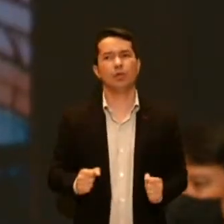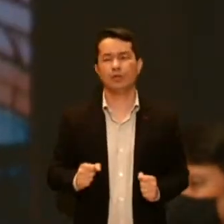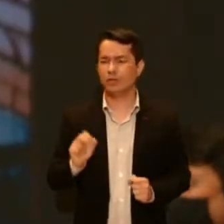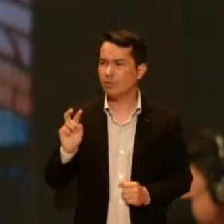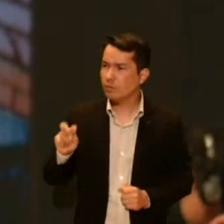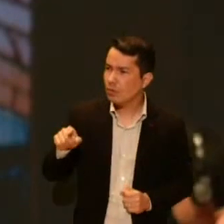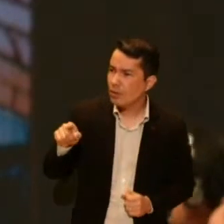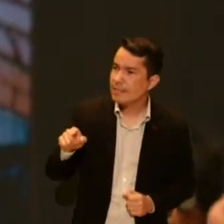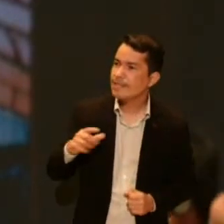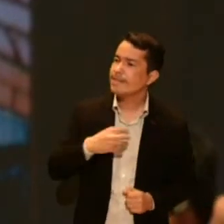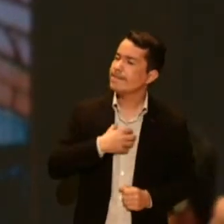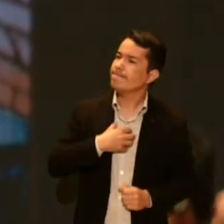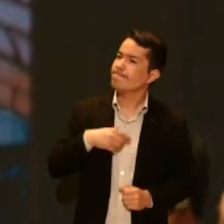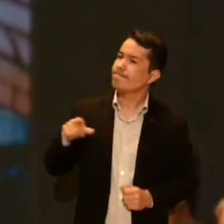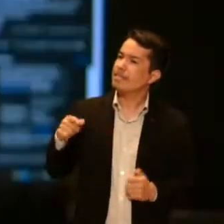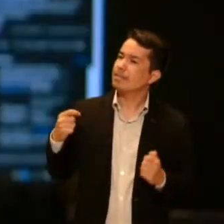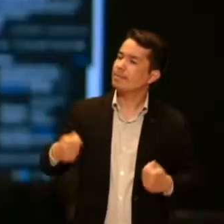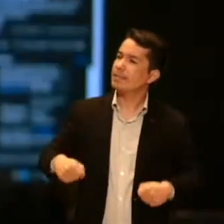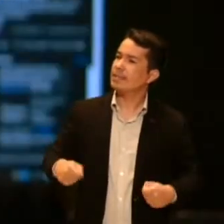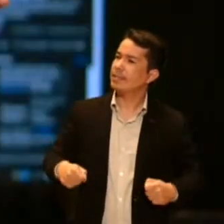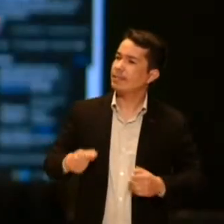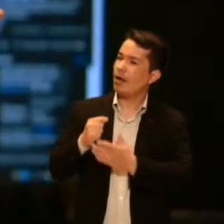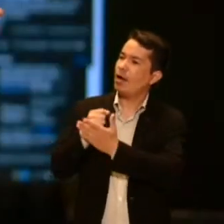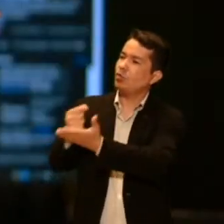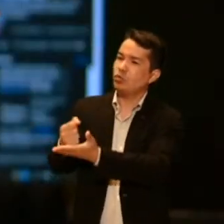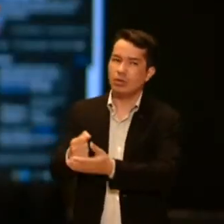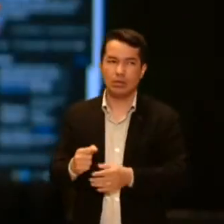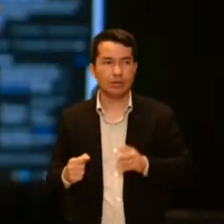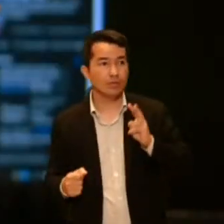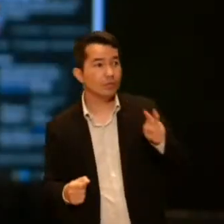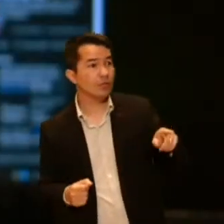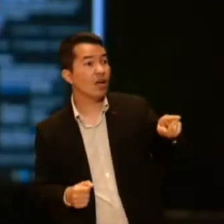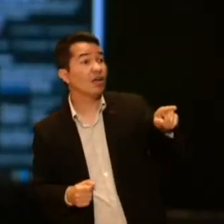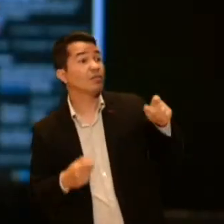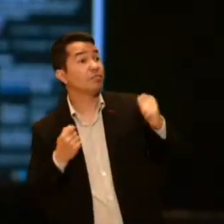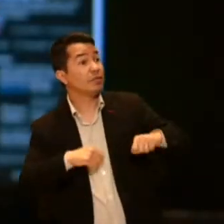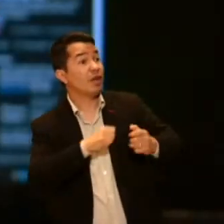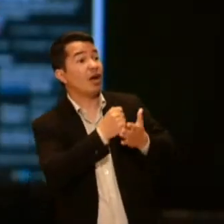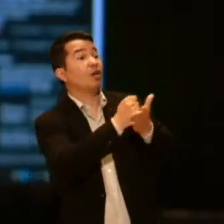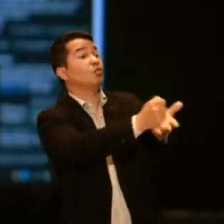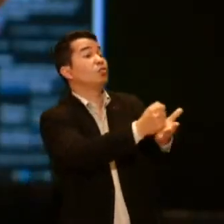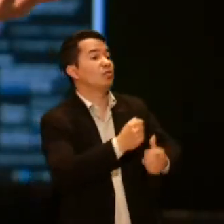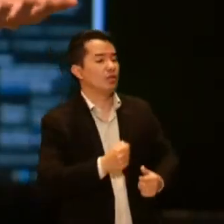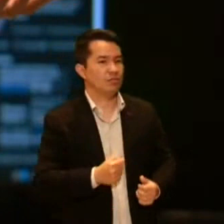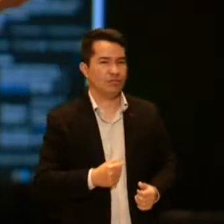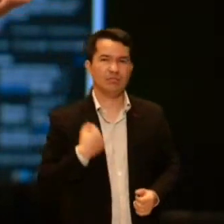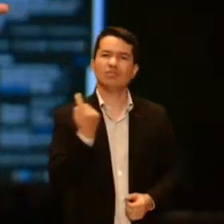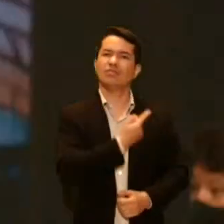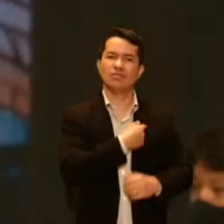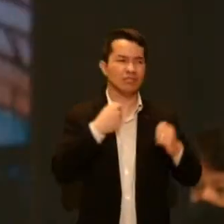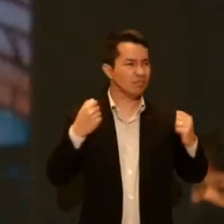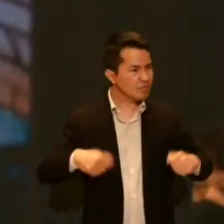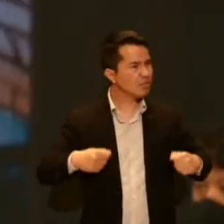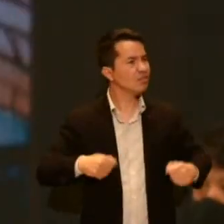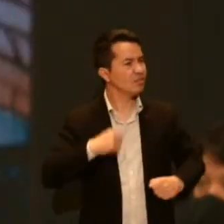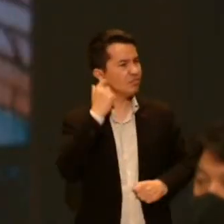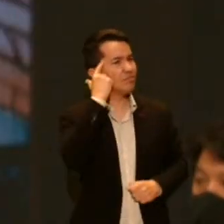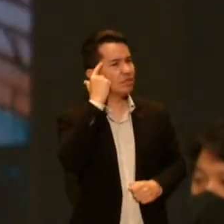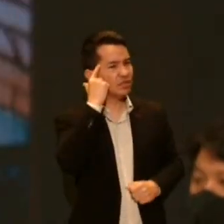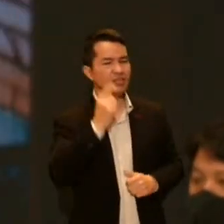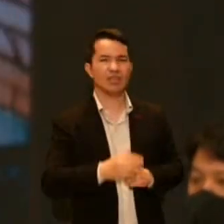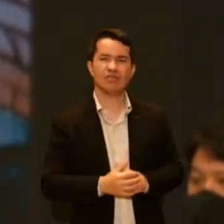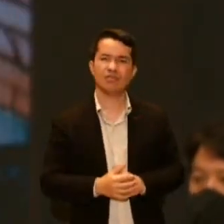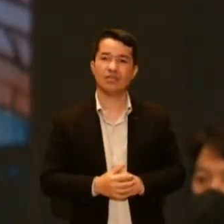pedir, ir lá e servir e abençoar. Porque enquanto a gente faz isso, a gente honra